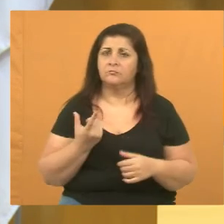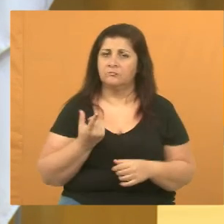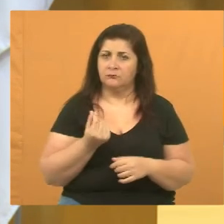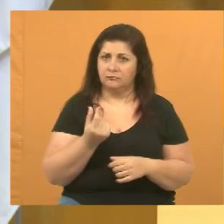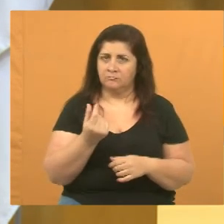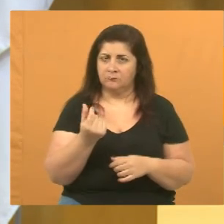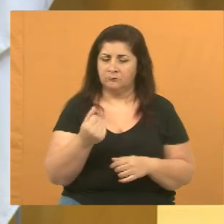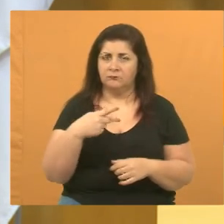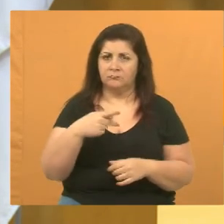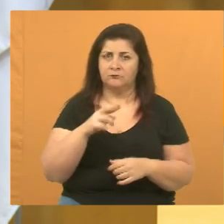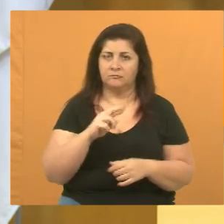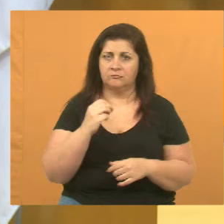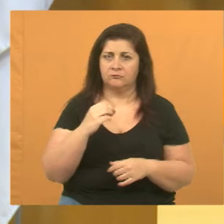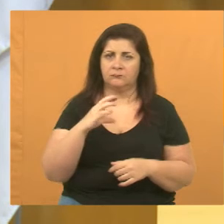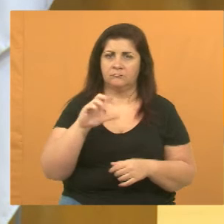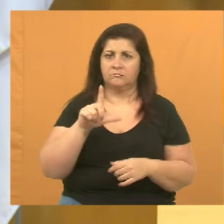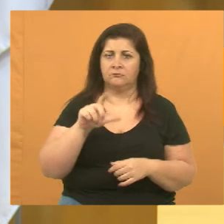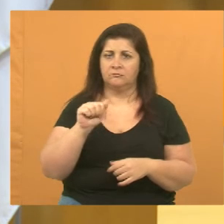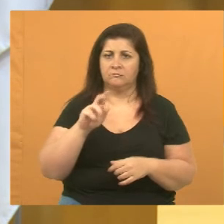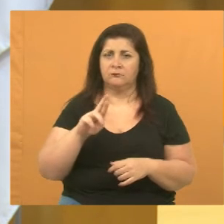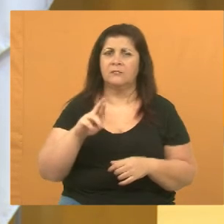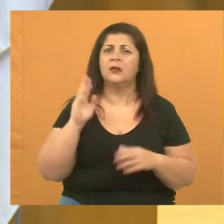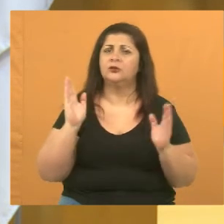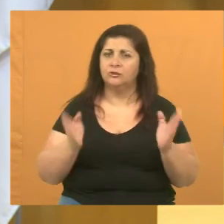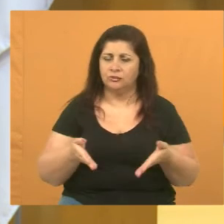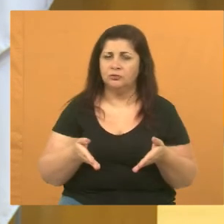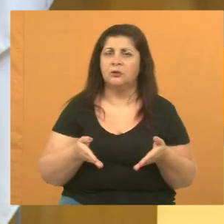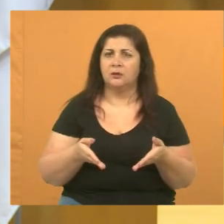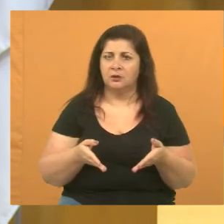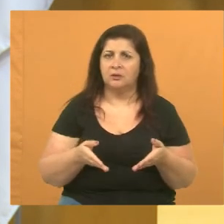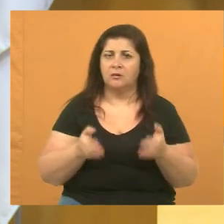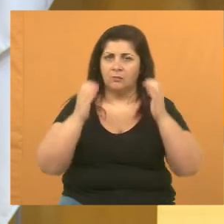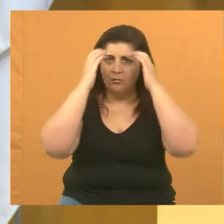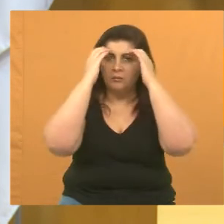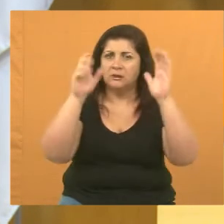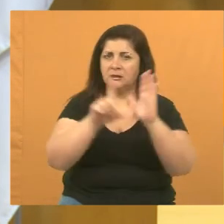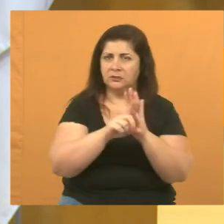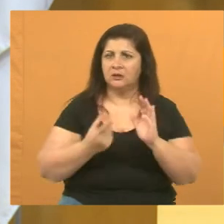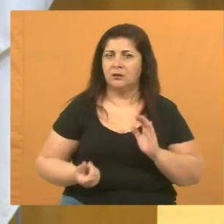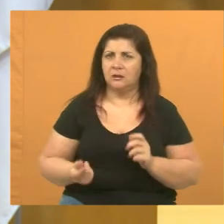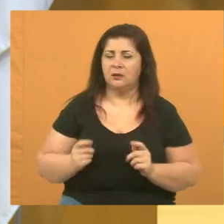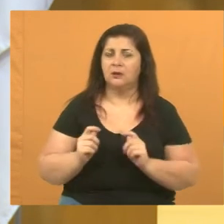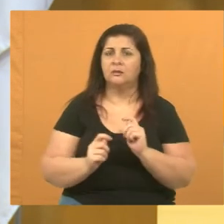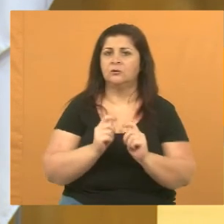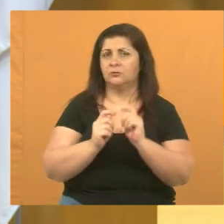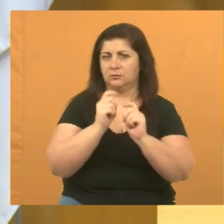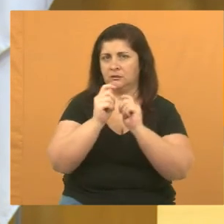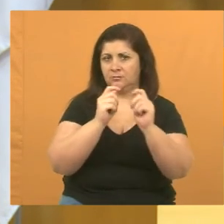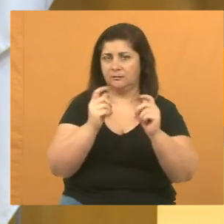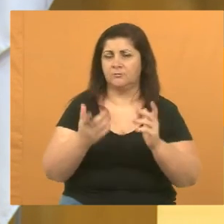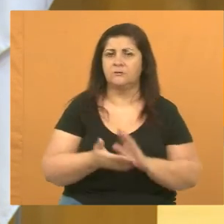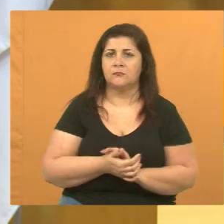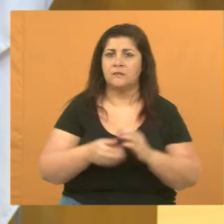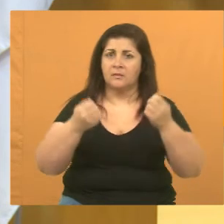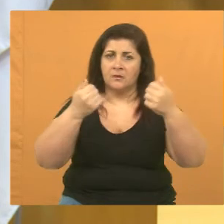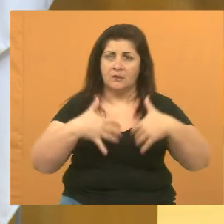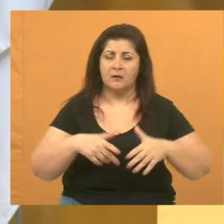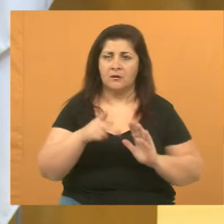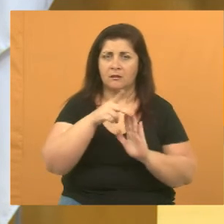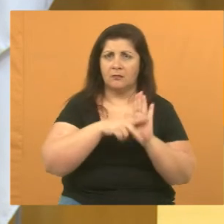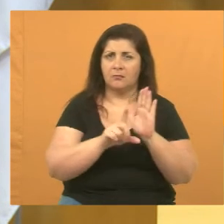utilizados pela Fundação Prolar já constam nas leis orçamentárias vigentes. Ressalta-se que este projeto